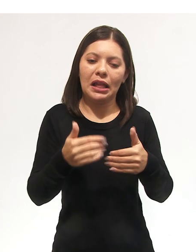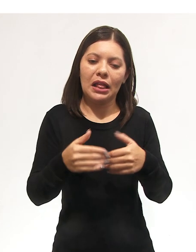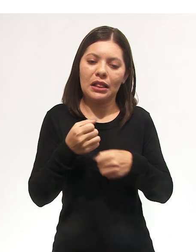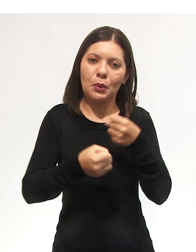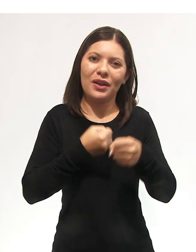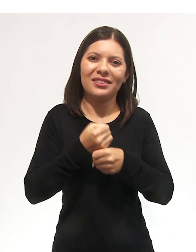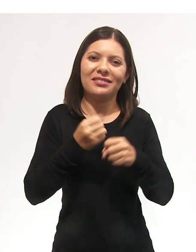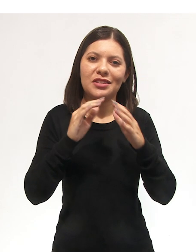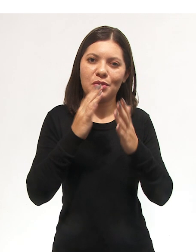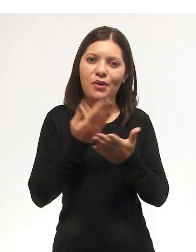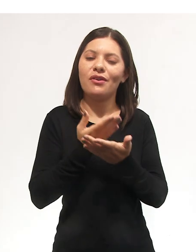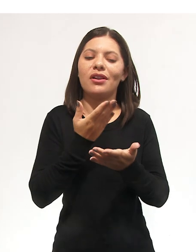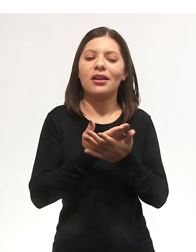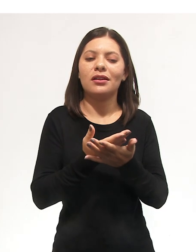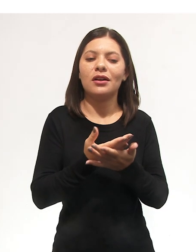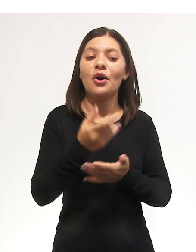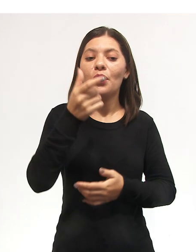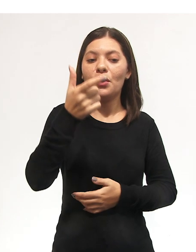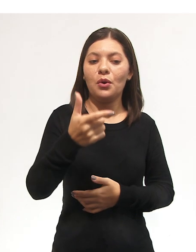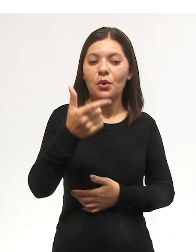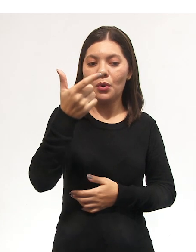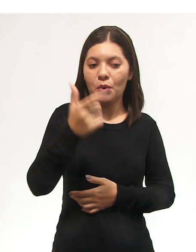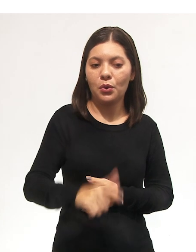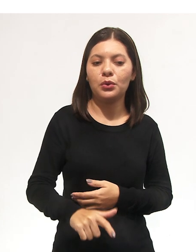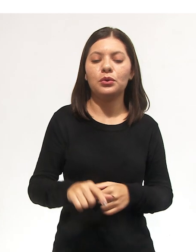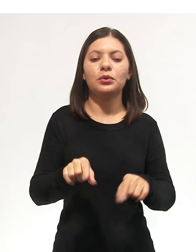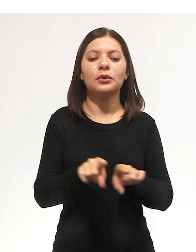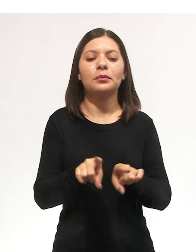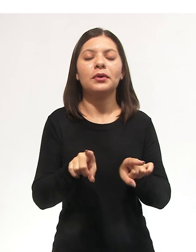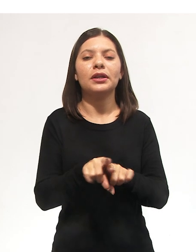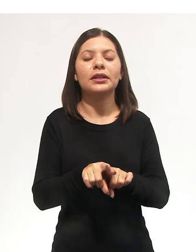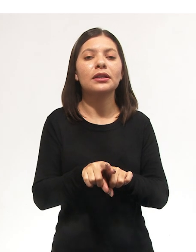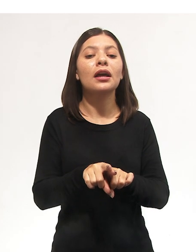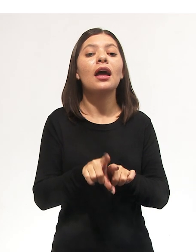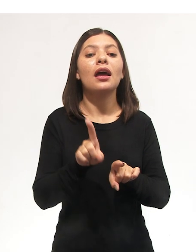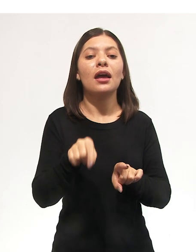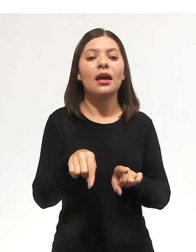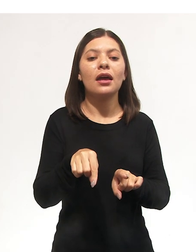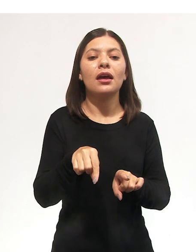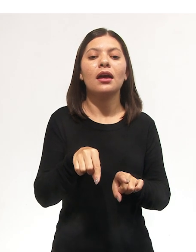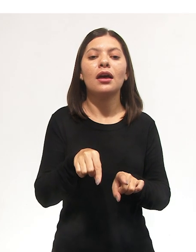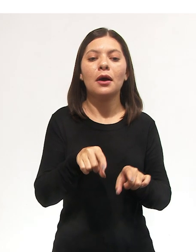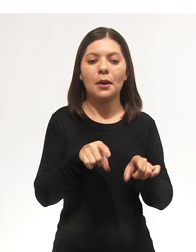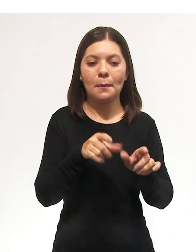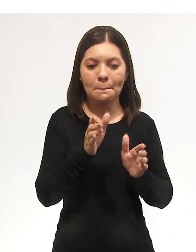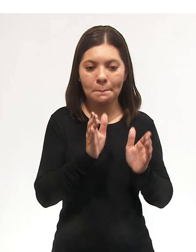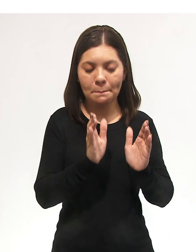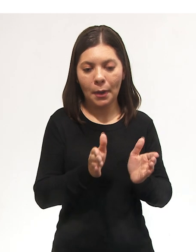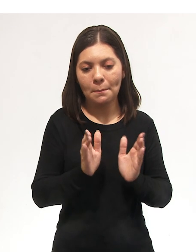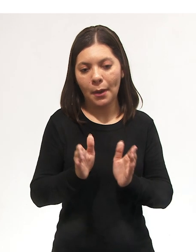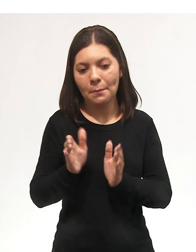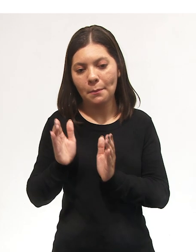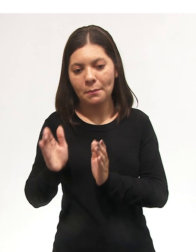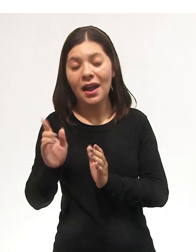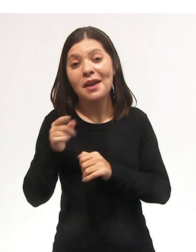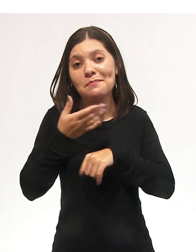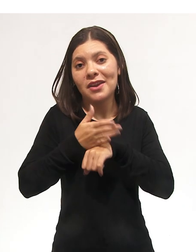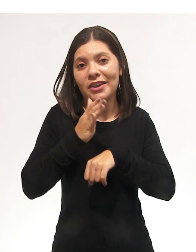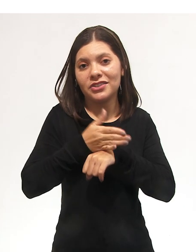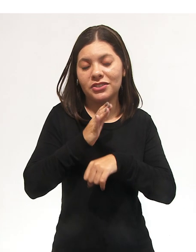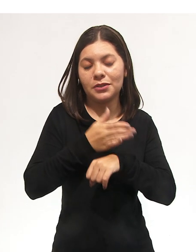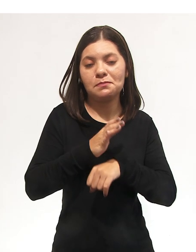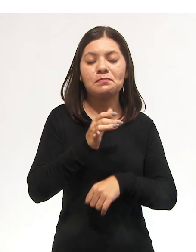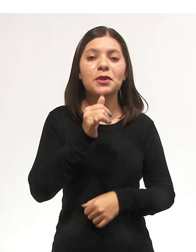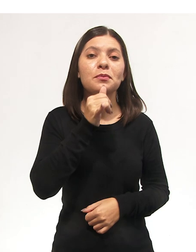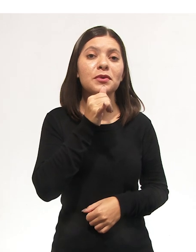o currículo, que é a dimensão organizada do currículo, que são as práticas organizativas, como,